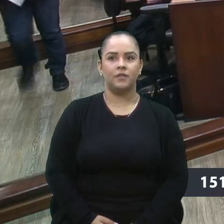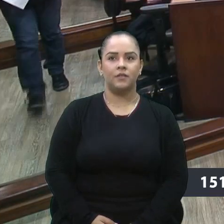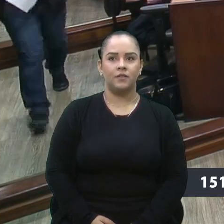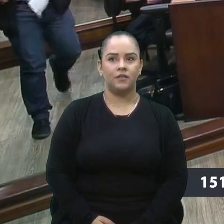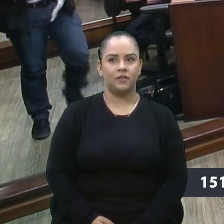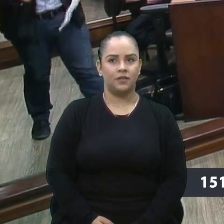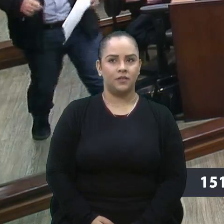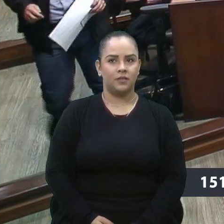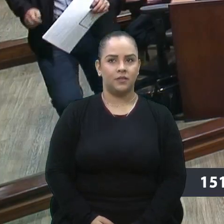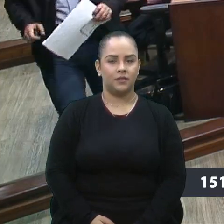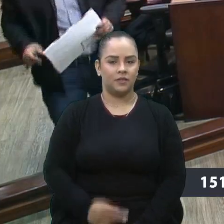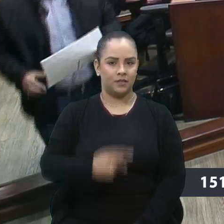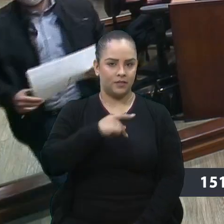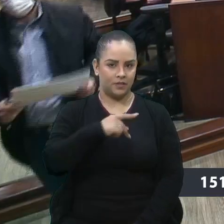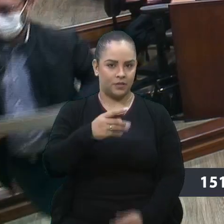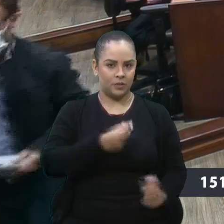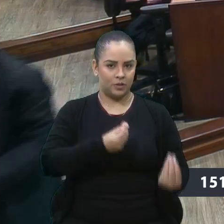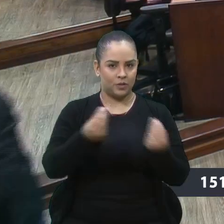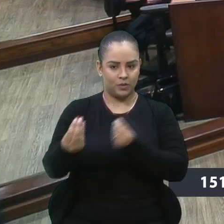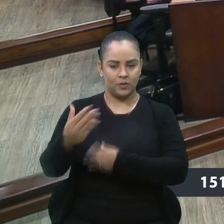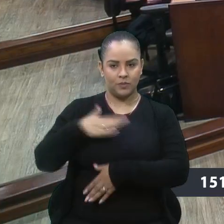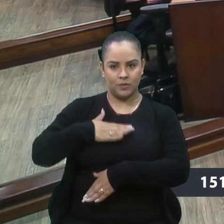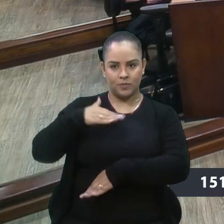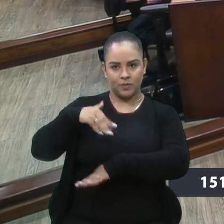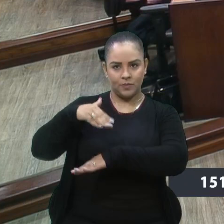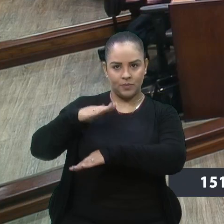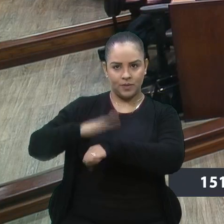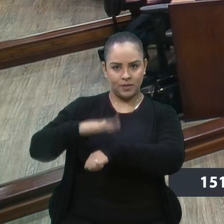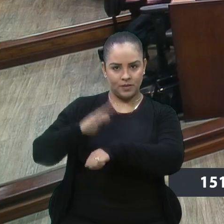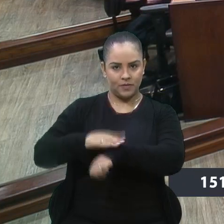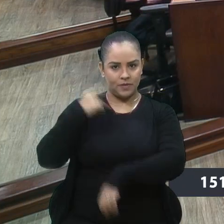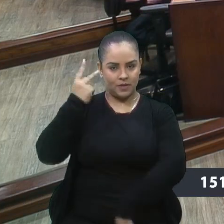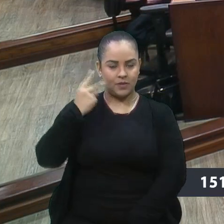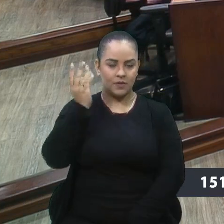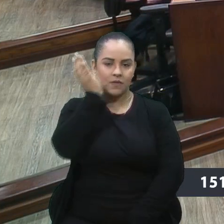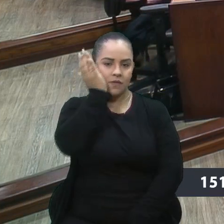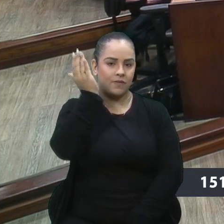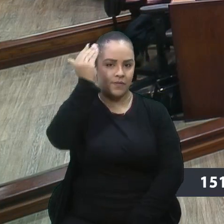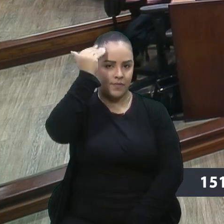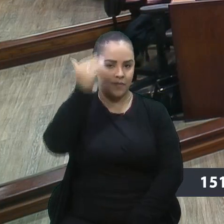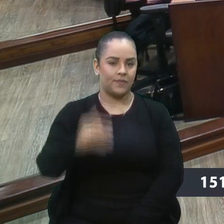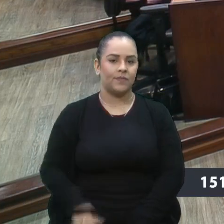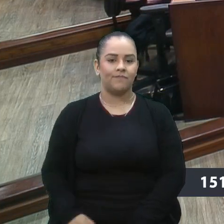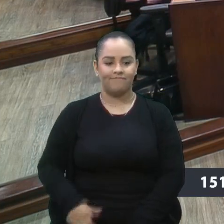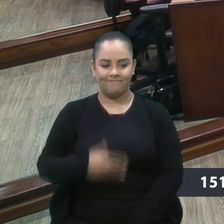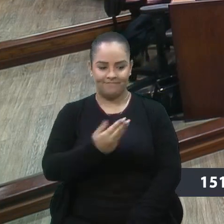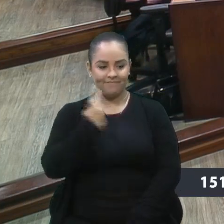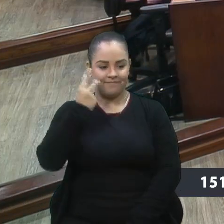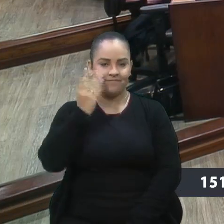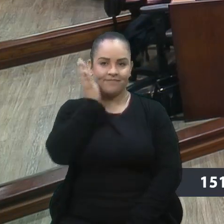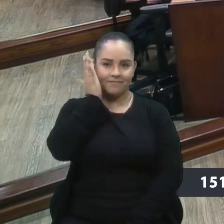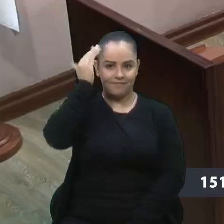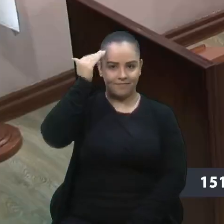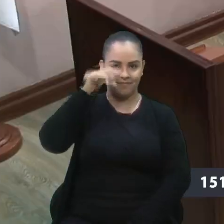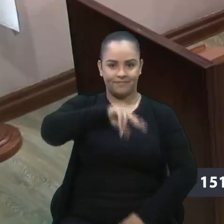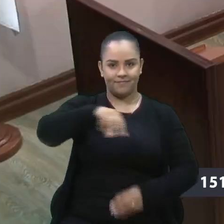Senhora presidente, eu cedo meu espaço ao vereador Felipe Gremelmaier. Vereador Felipe, da tribuna.